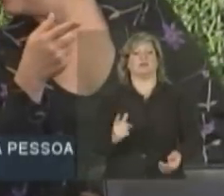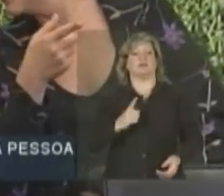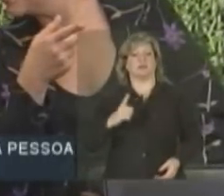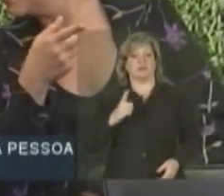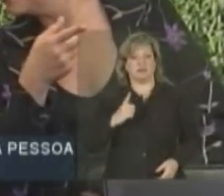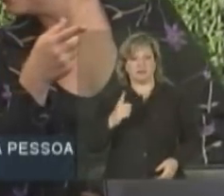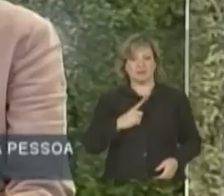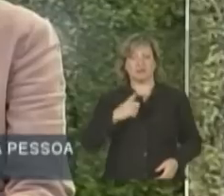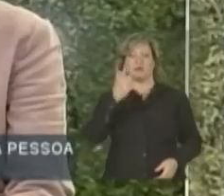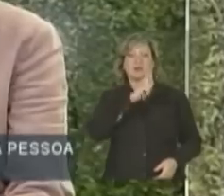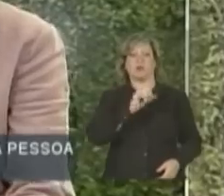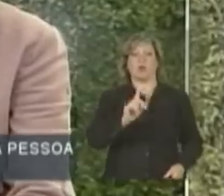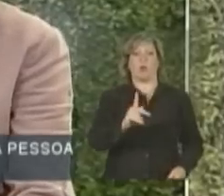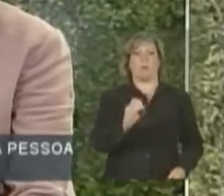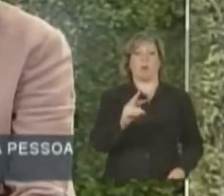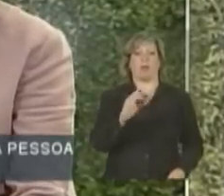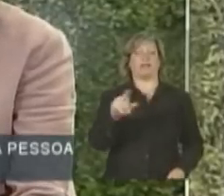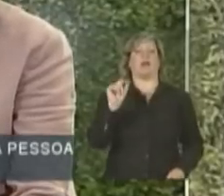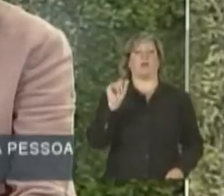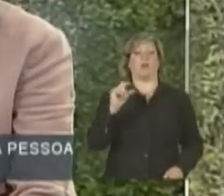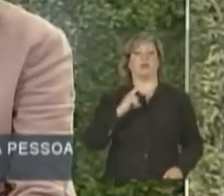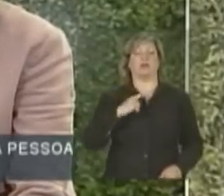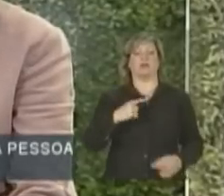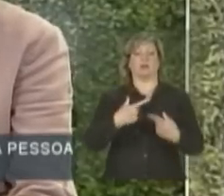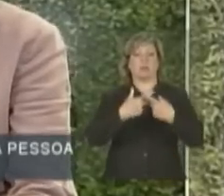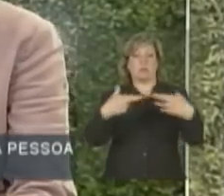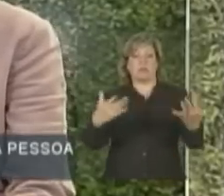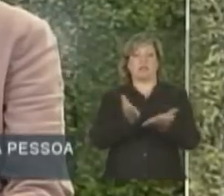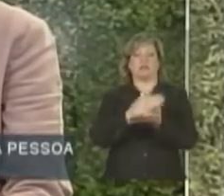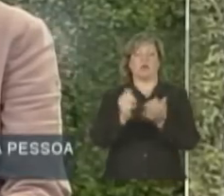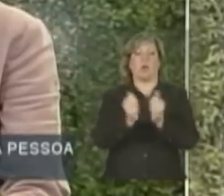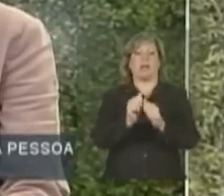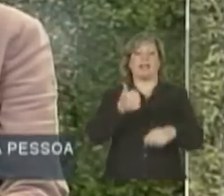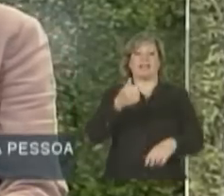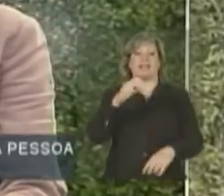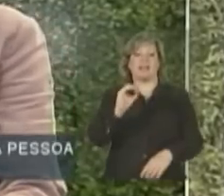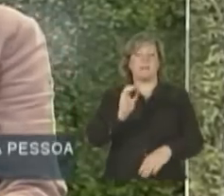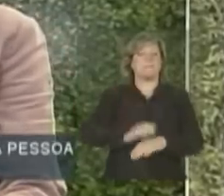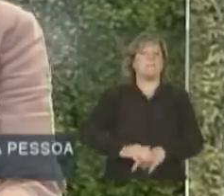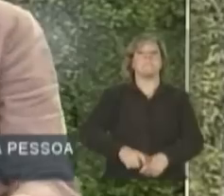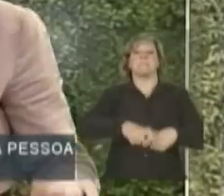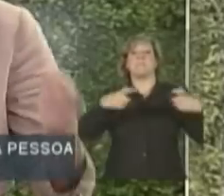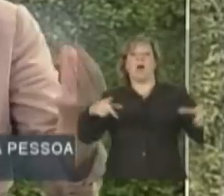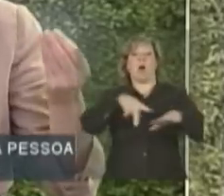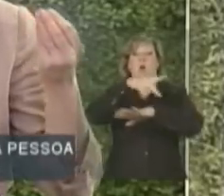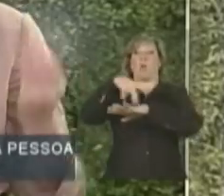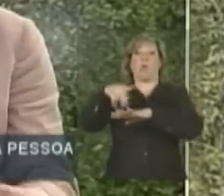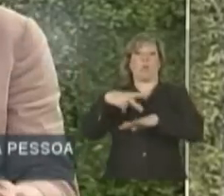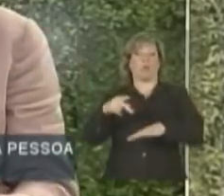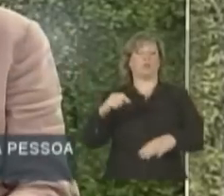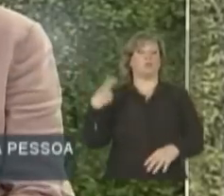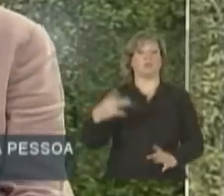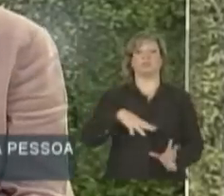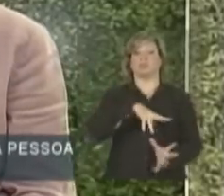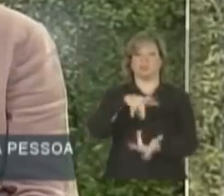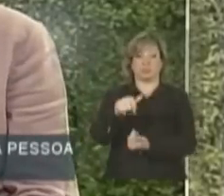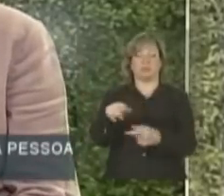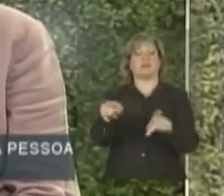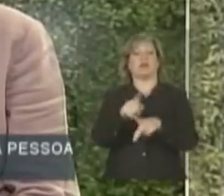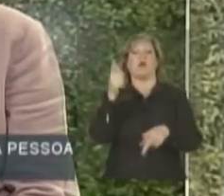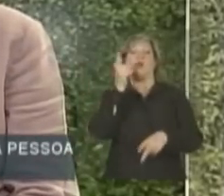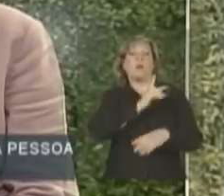a partir de hoje, do portal de equipamentos compartilhados com as 10 maiores economias do mundo. E o acesso a